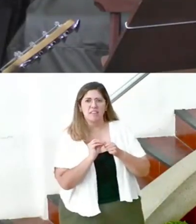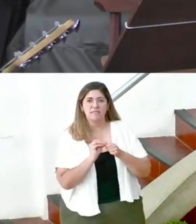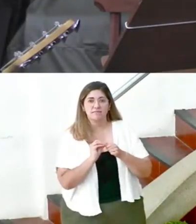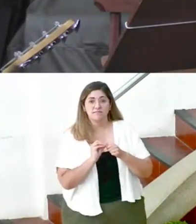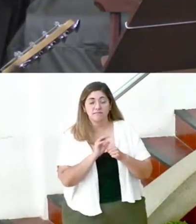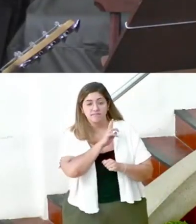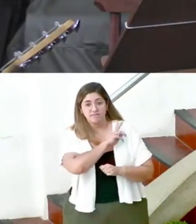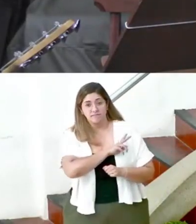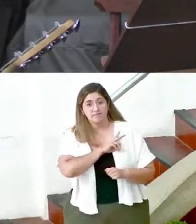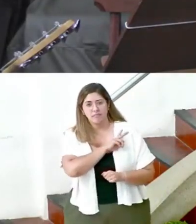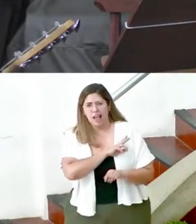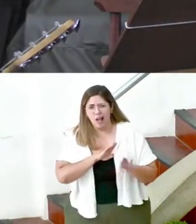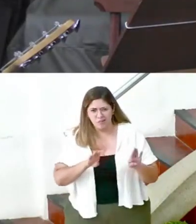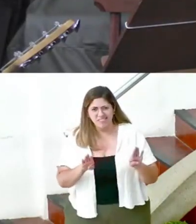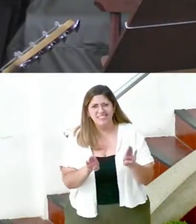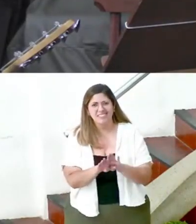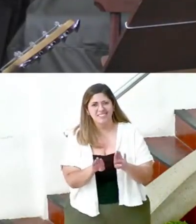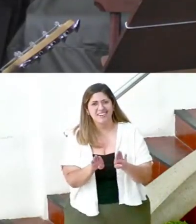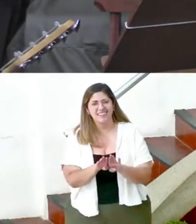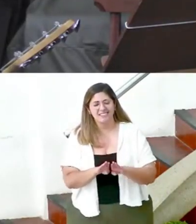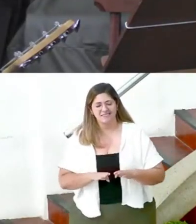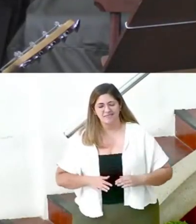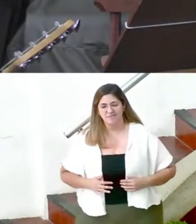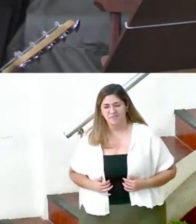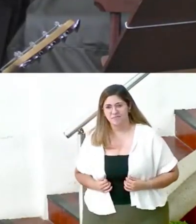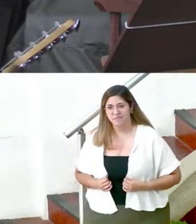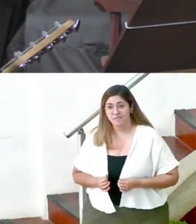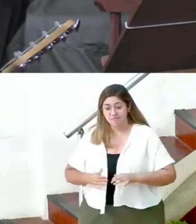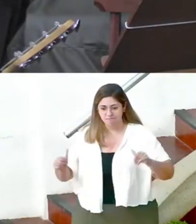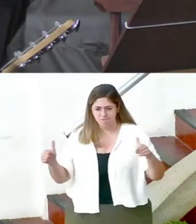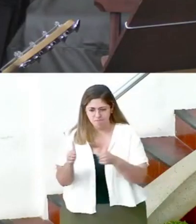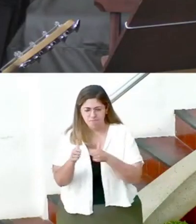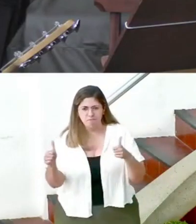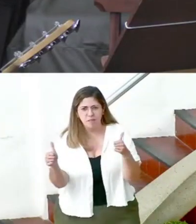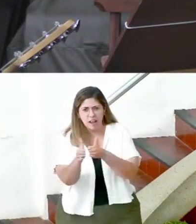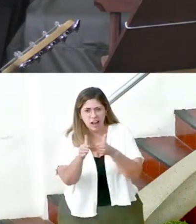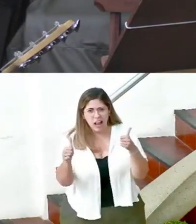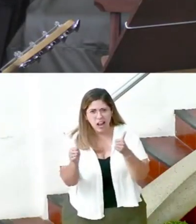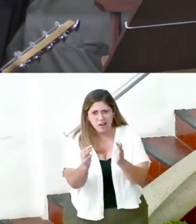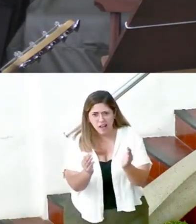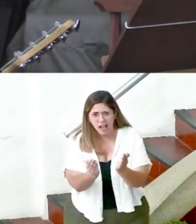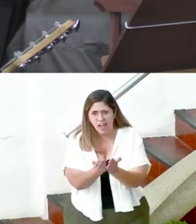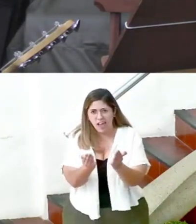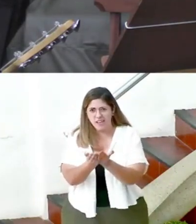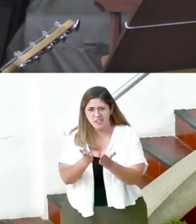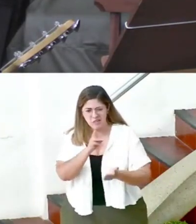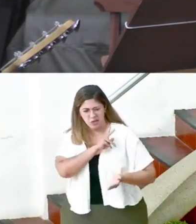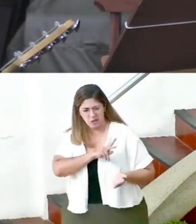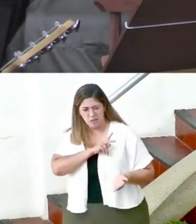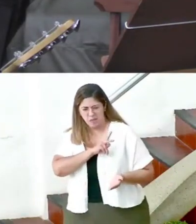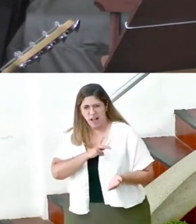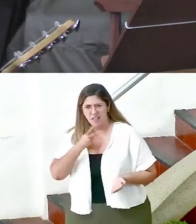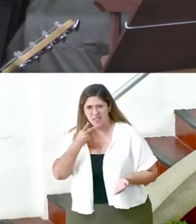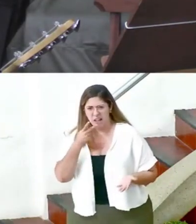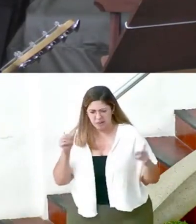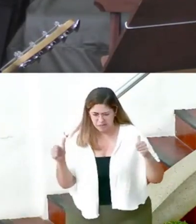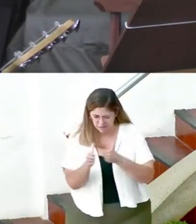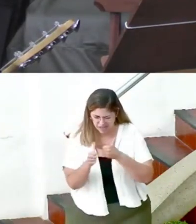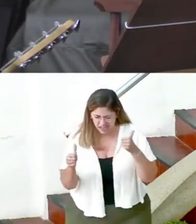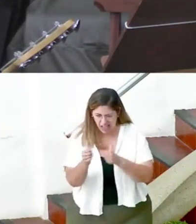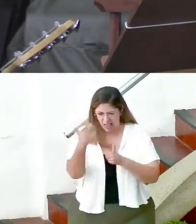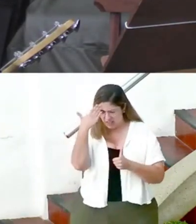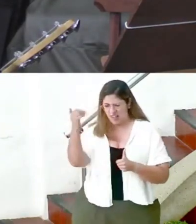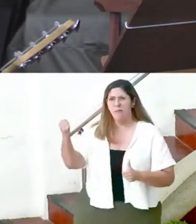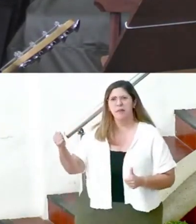Paulo, perseguindo os cristãos em Damasco, se perguntassem para Paulo, você sabe o que você está fazendo? Ele diria, sei sim